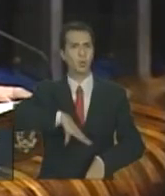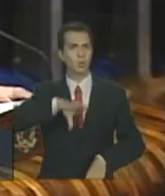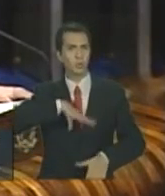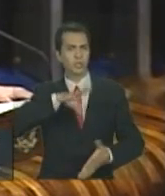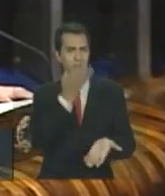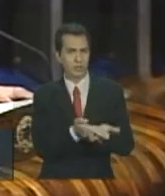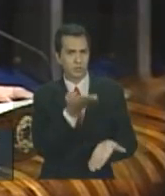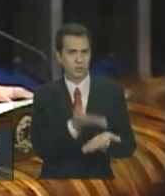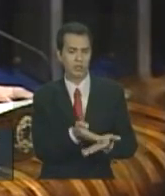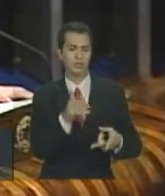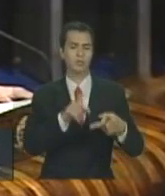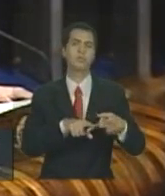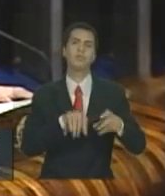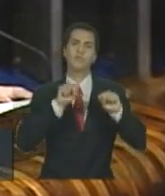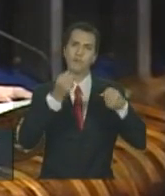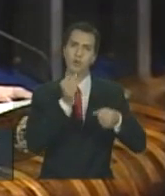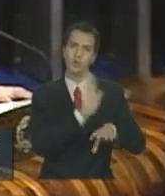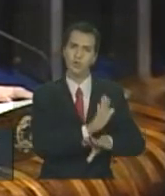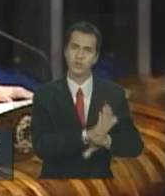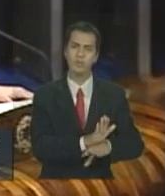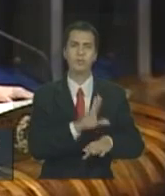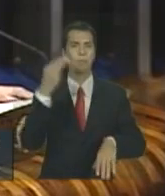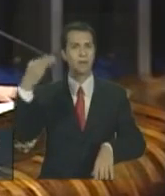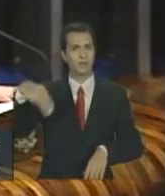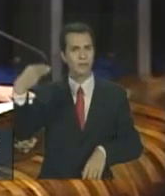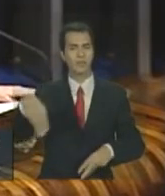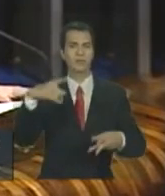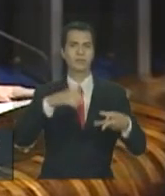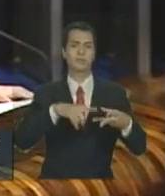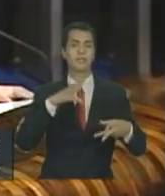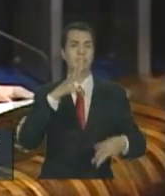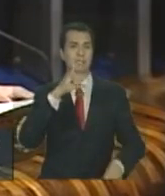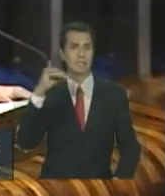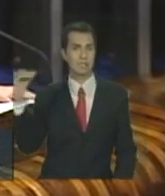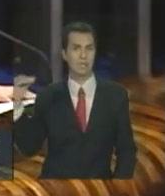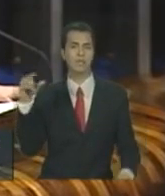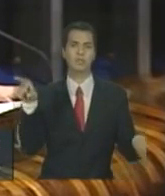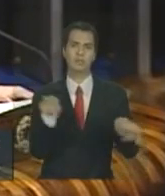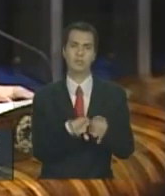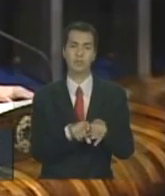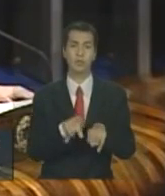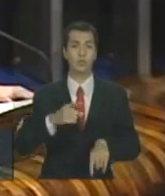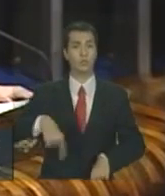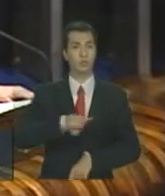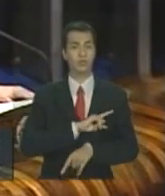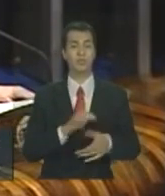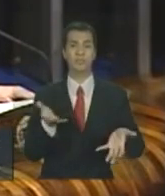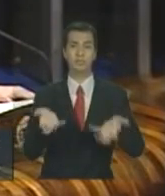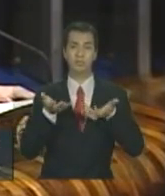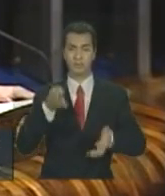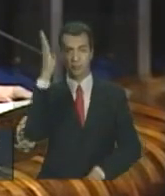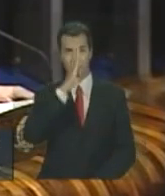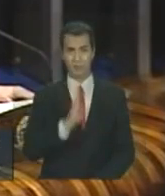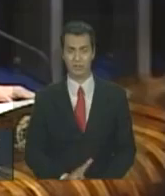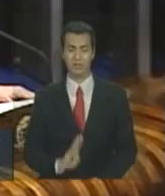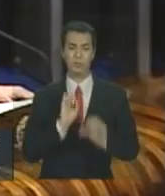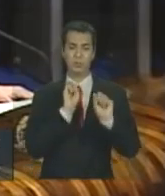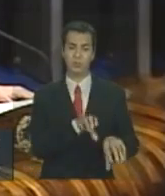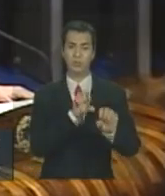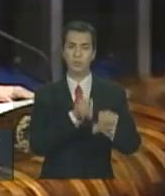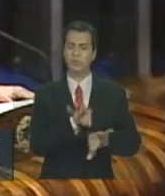e reforço de matemática e ciências. Nós queremos brasileiros com uma qualidade da